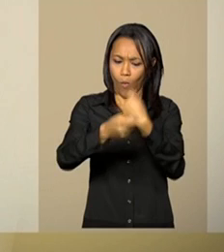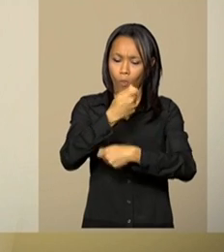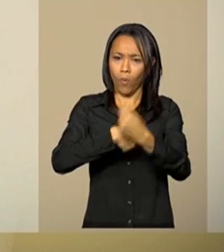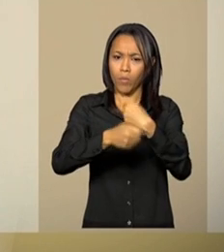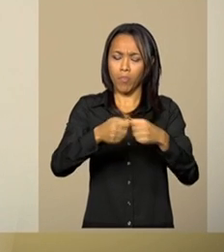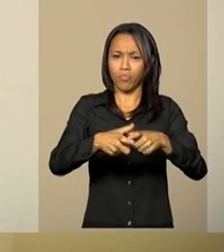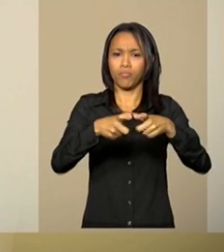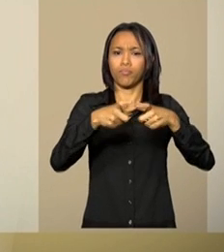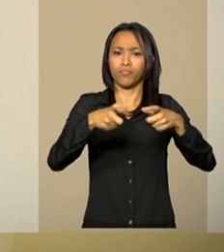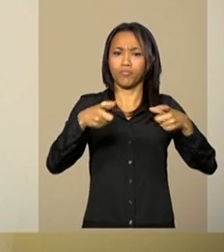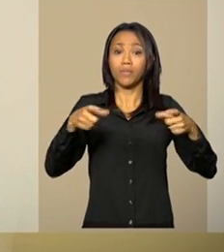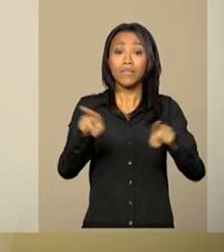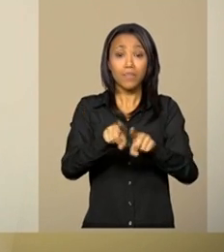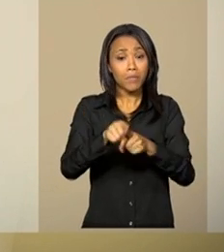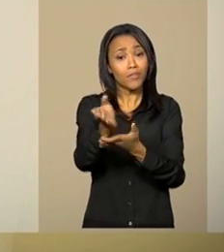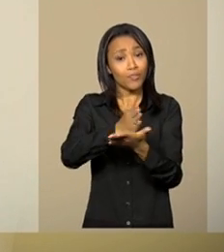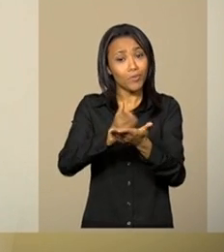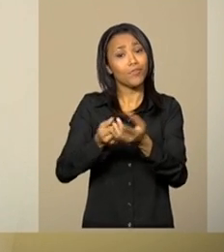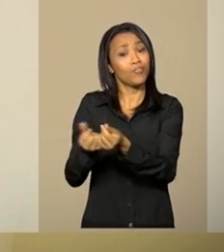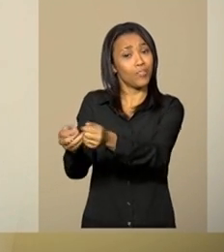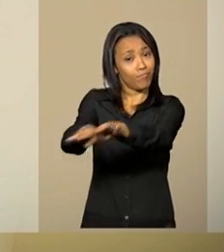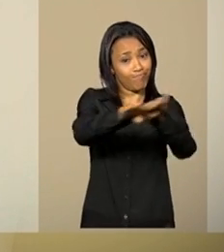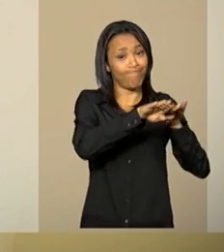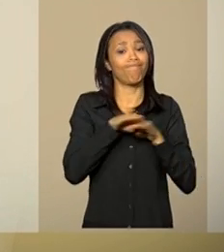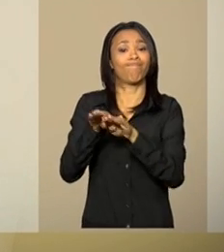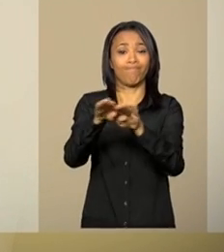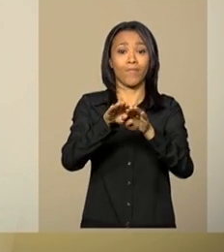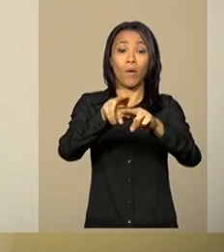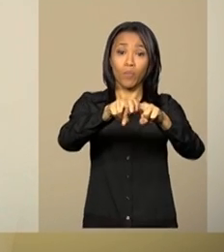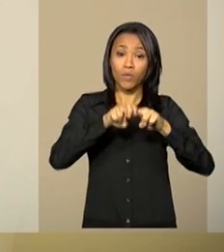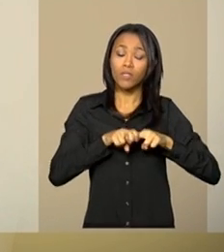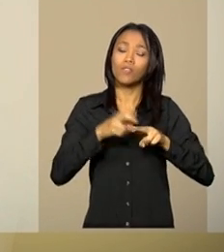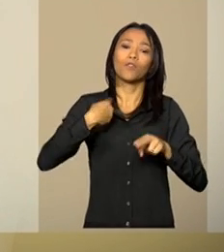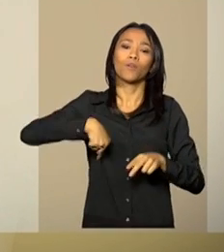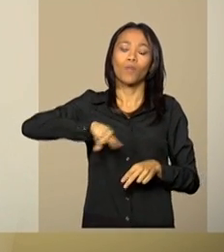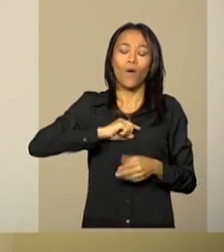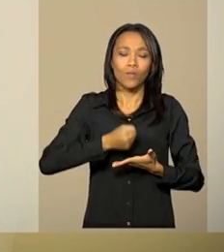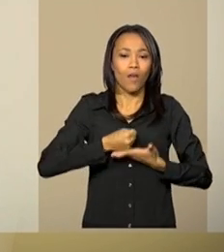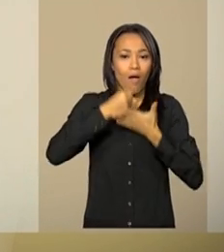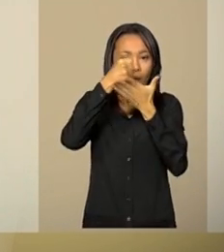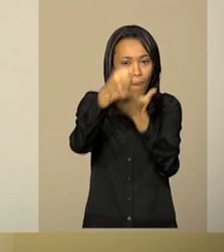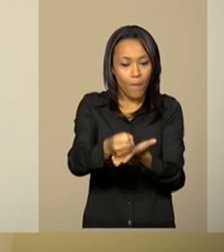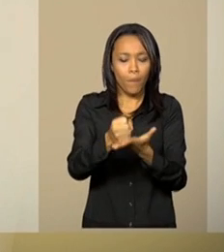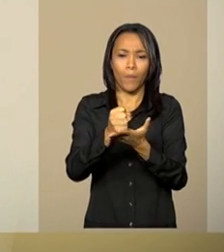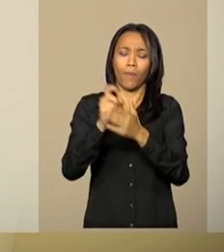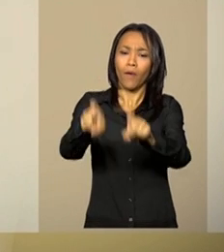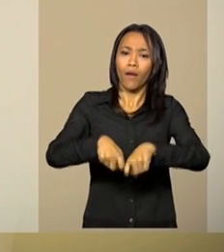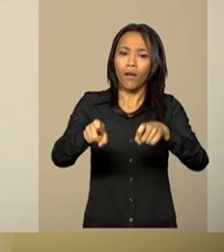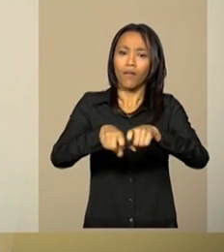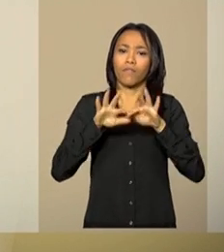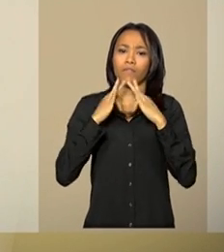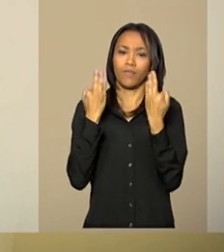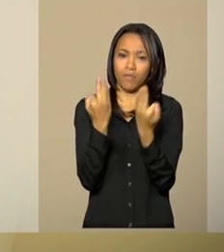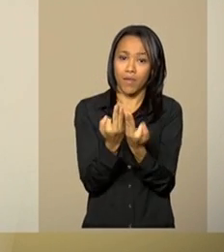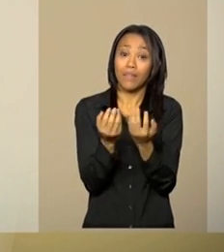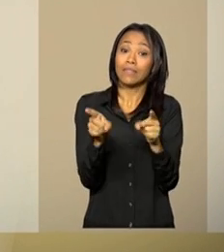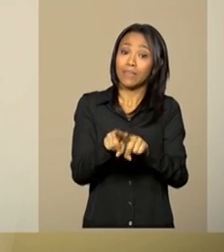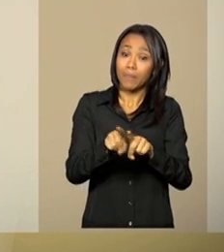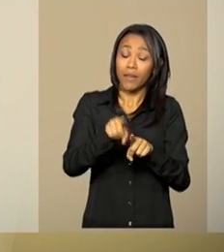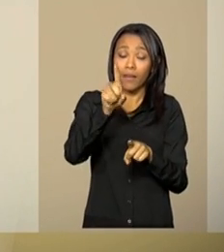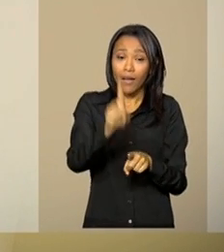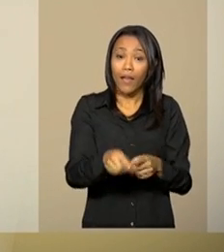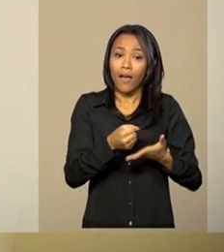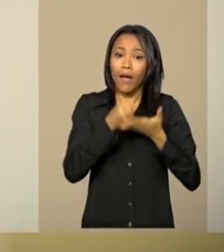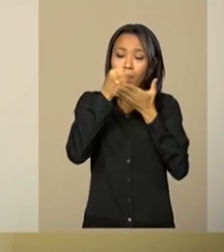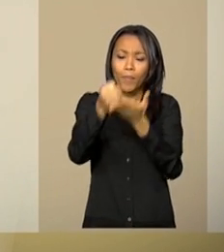a distribuição de renda em nosso país. É por isso que o nosso apoio à agricultura familiar também inclui o apoio